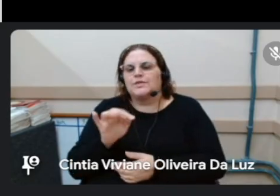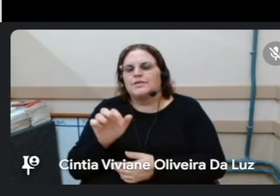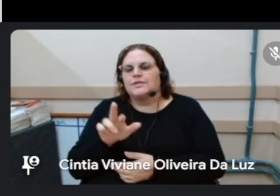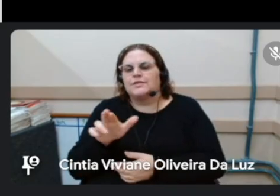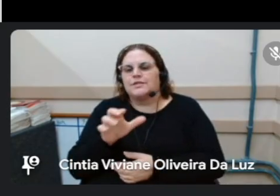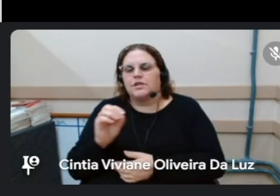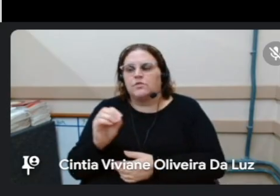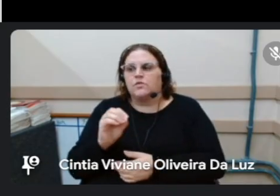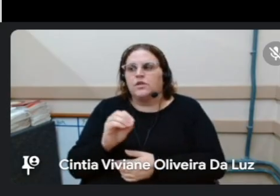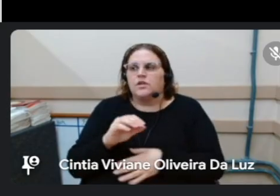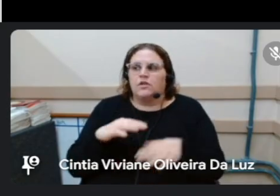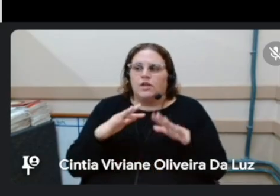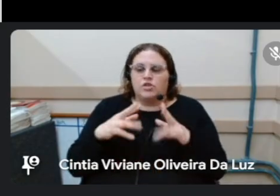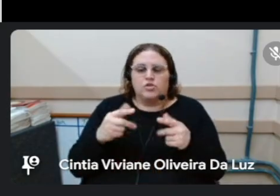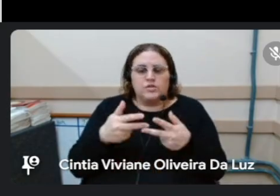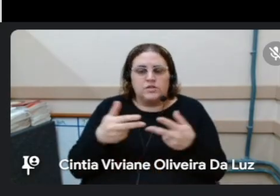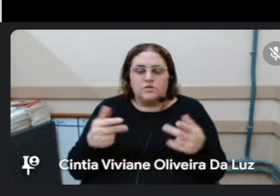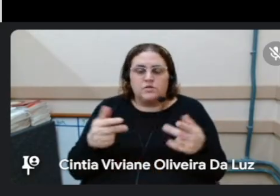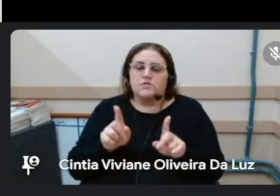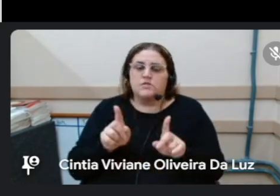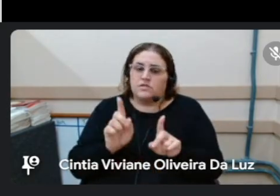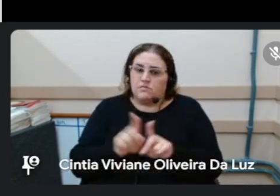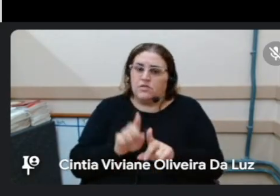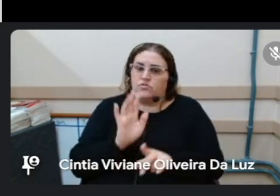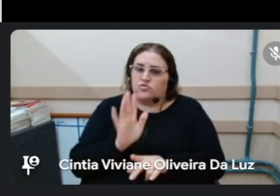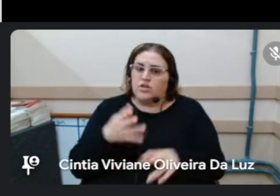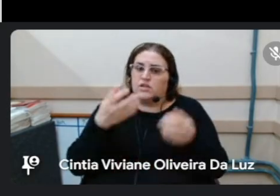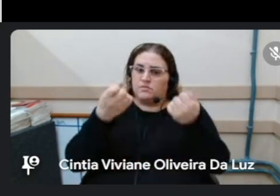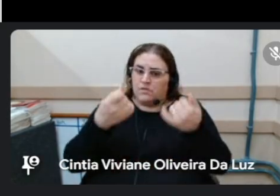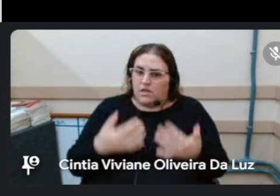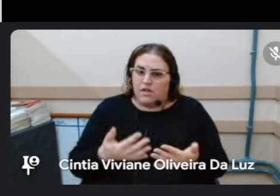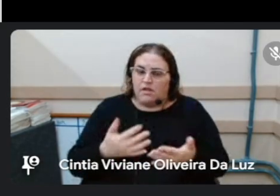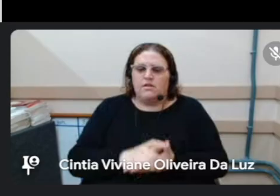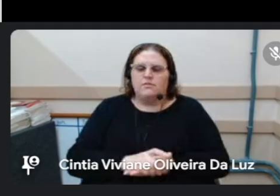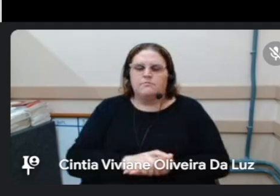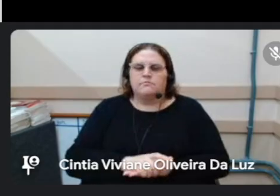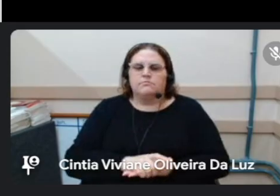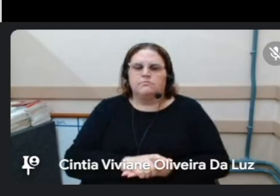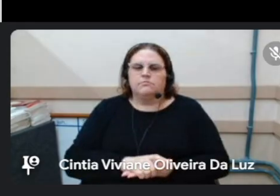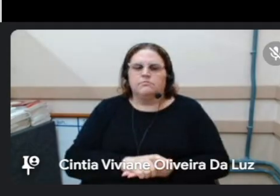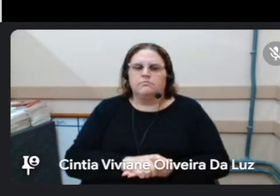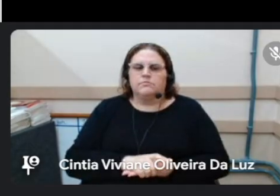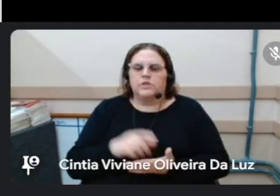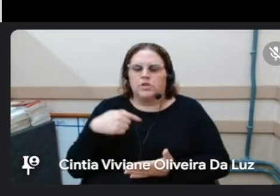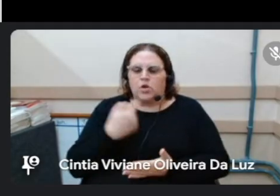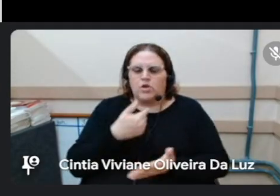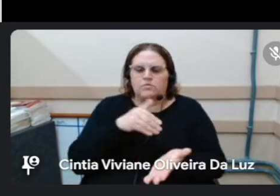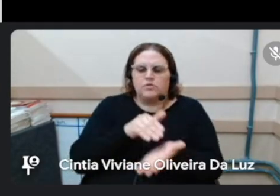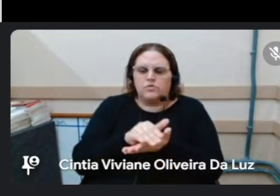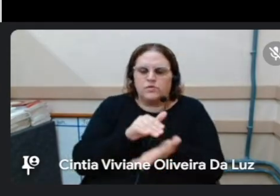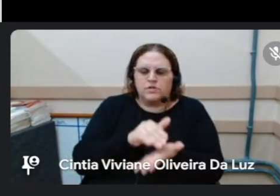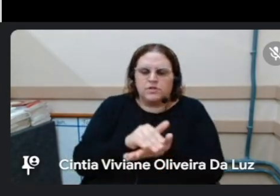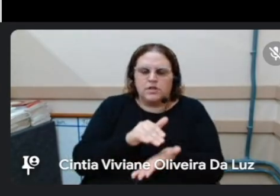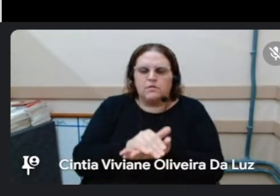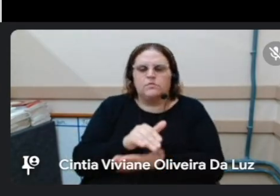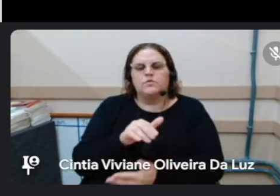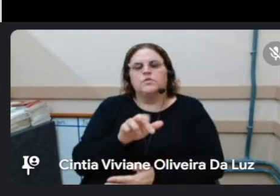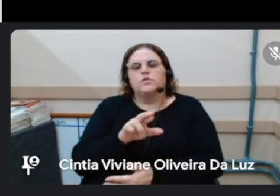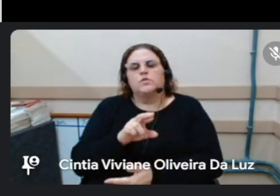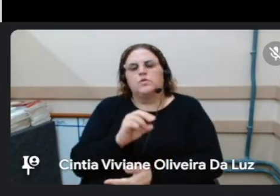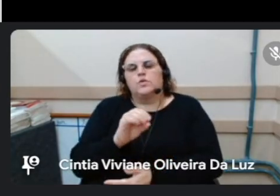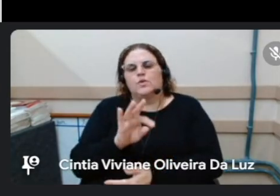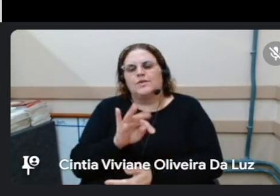questões todas que que eu já falei a gente produziu um roteiro de entrevistas